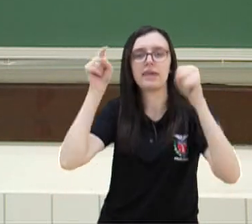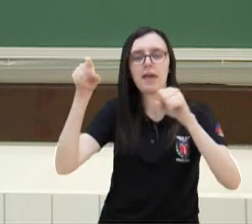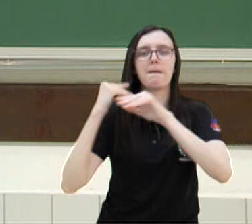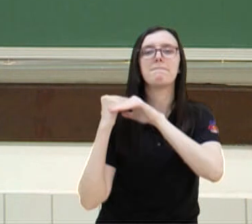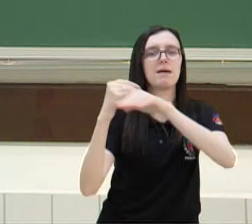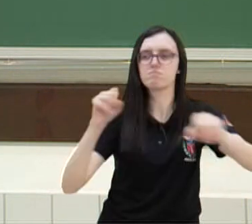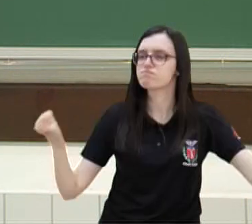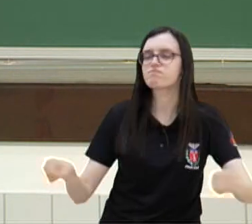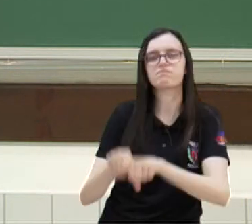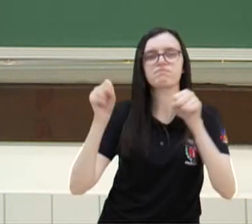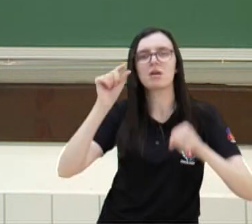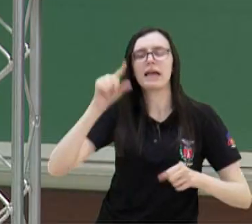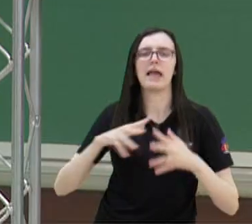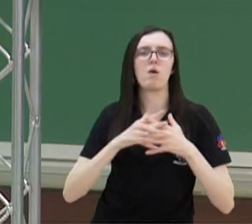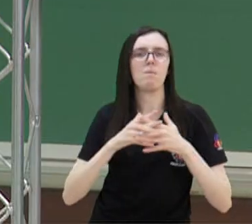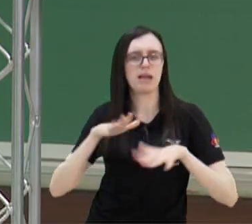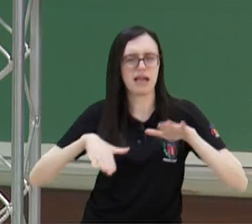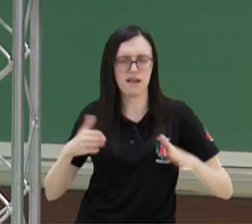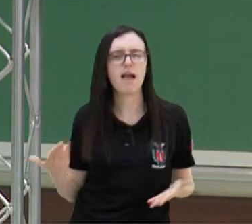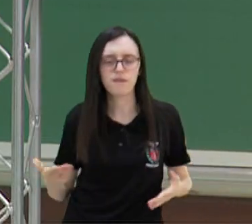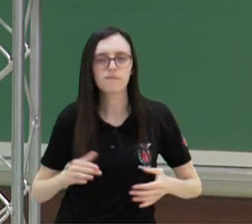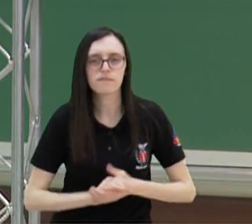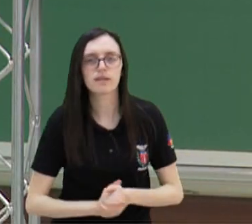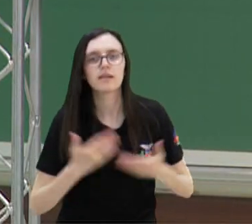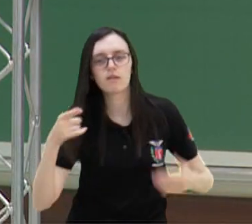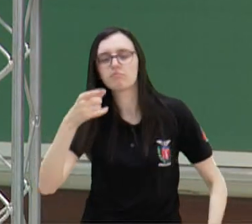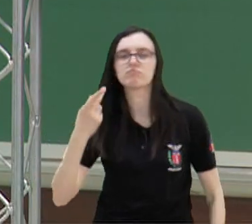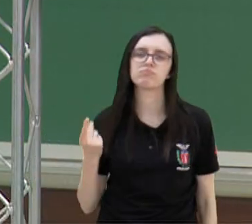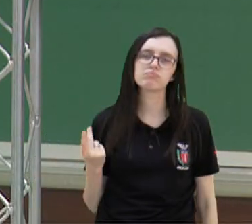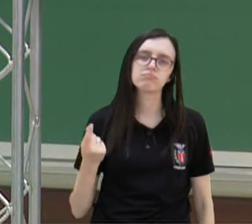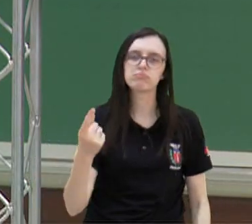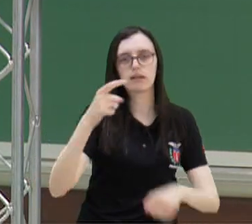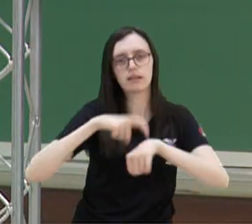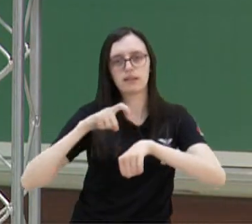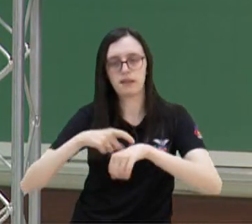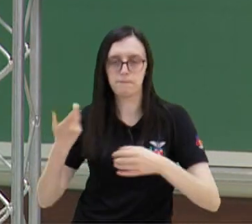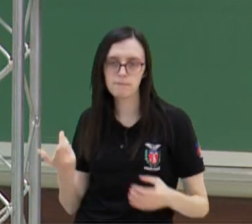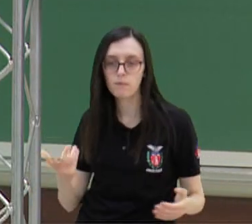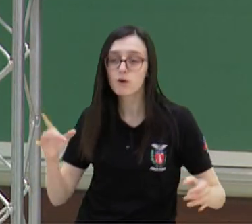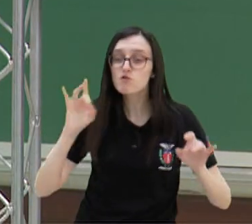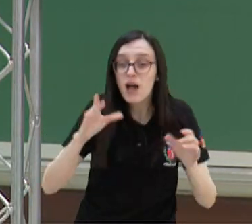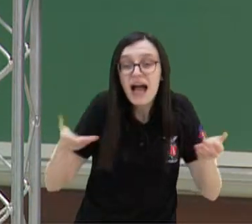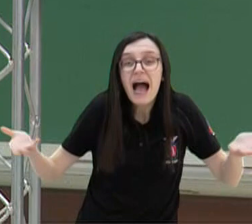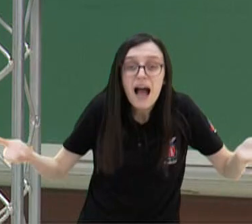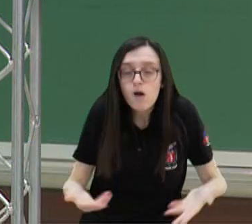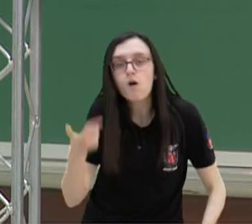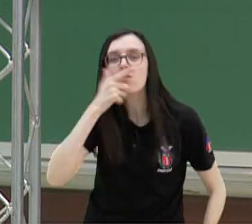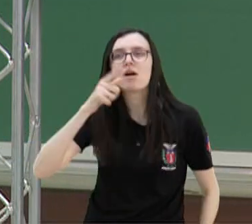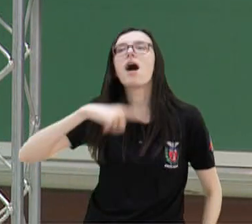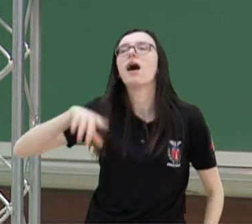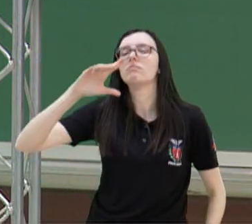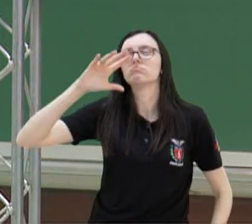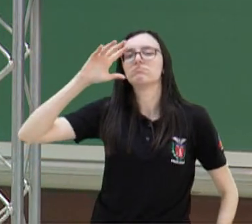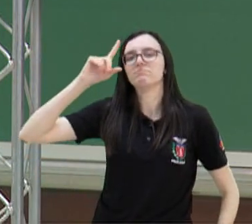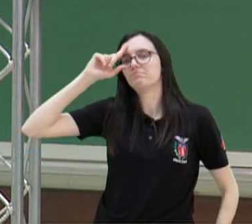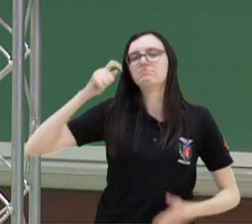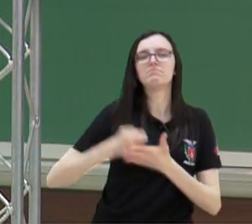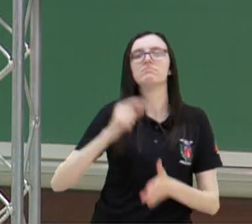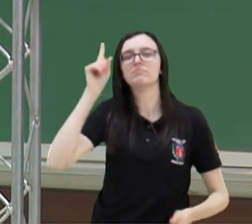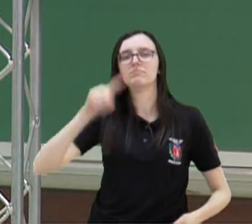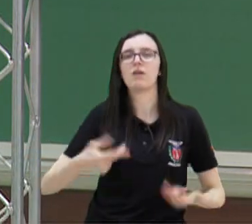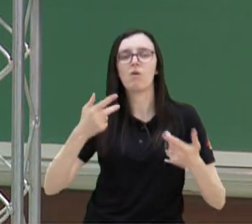padrão seria complicado para a época. E isso perdurou por muito tempo. E foi só agora que eles resolveram